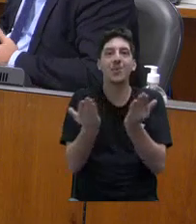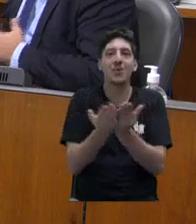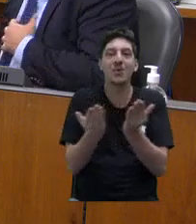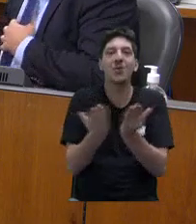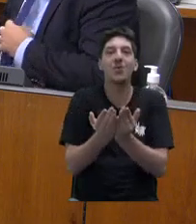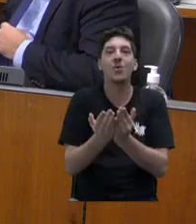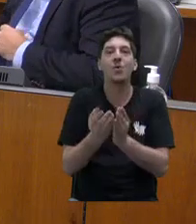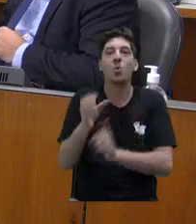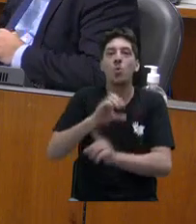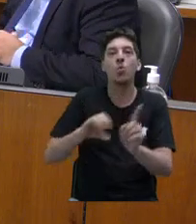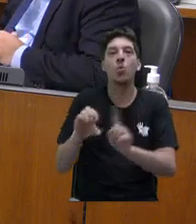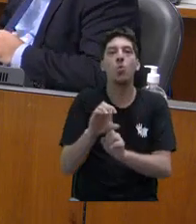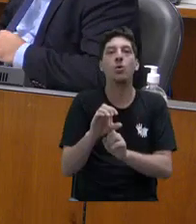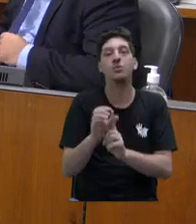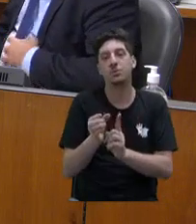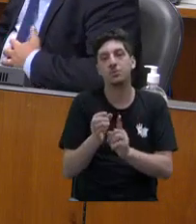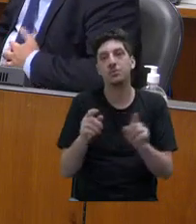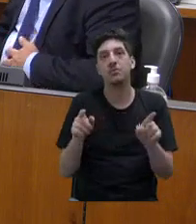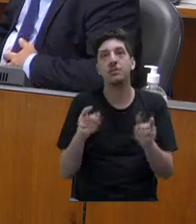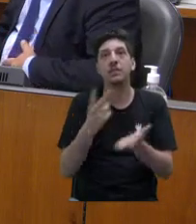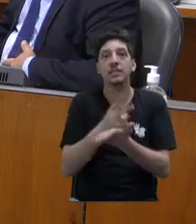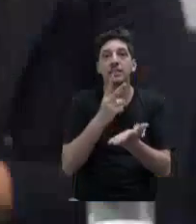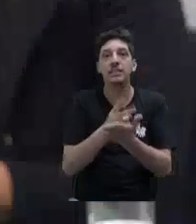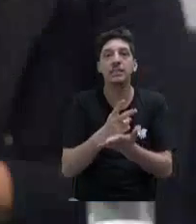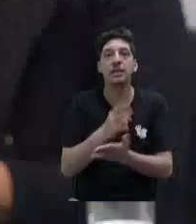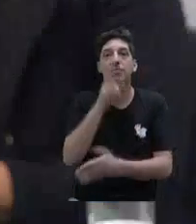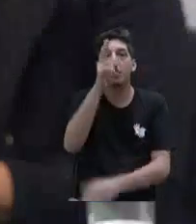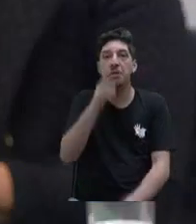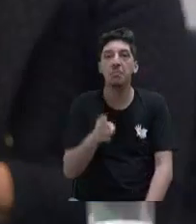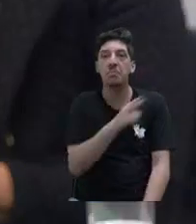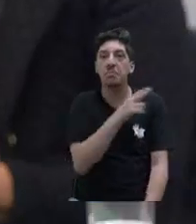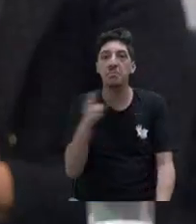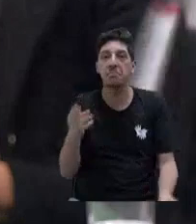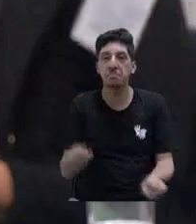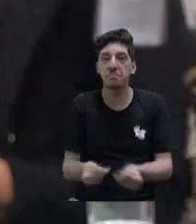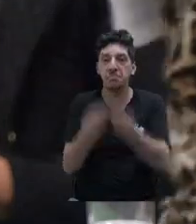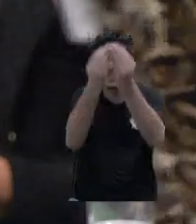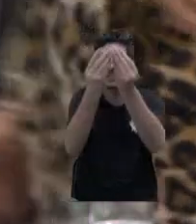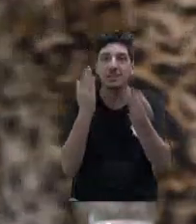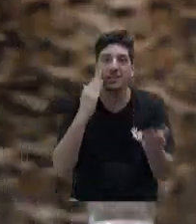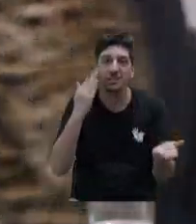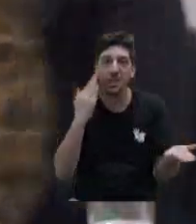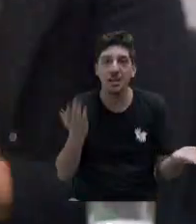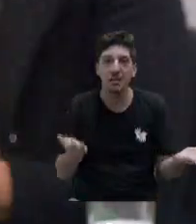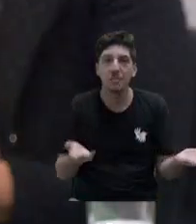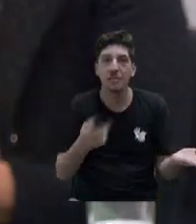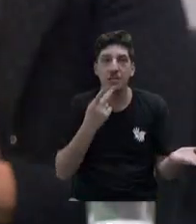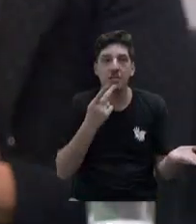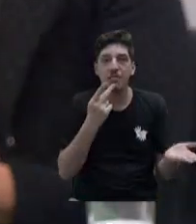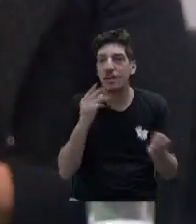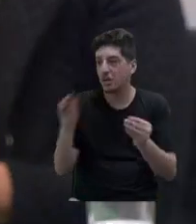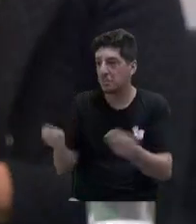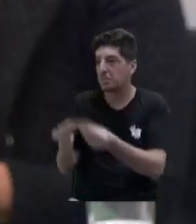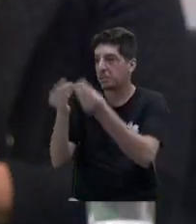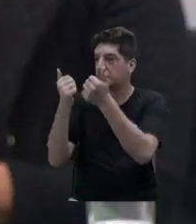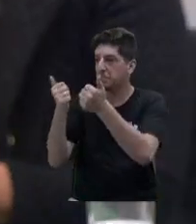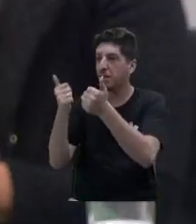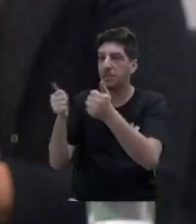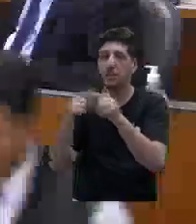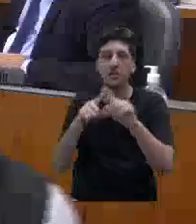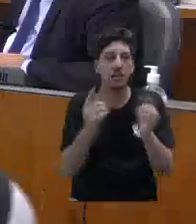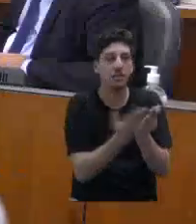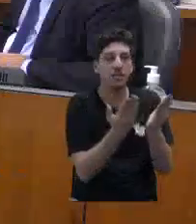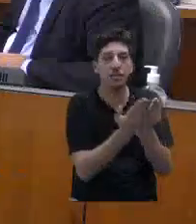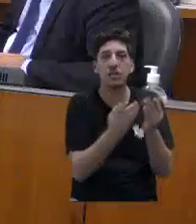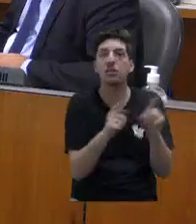e sempre sediou uma missa. Se a gente tem que falar desse, a gente não pode esquecer desse. É um